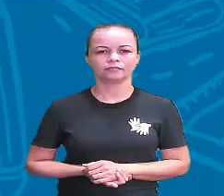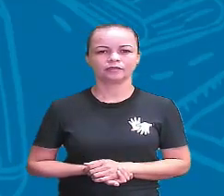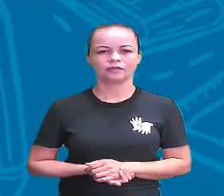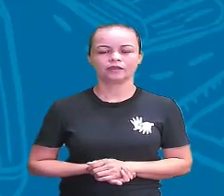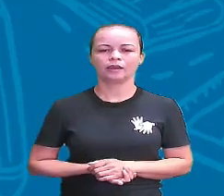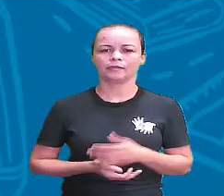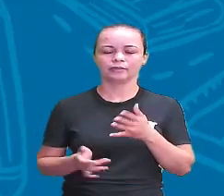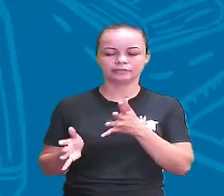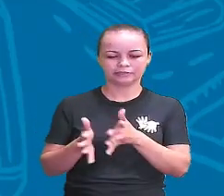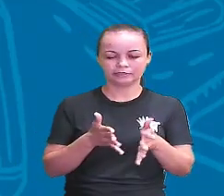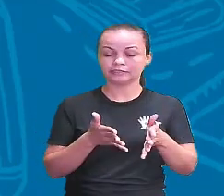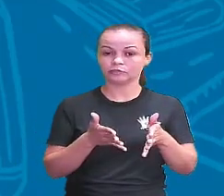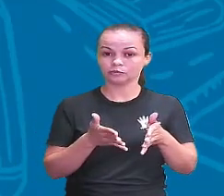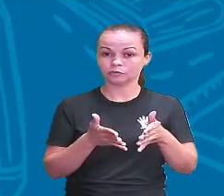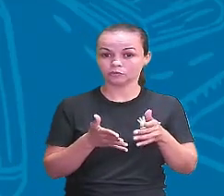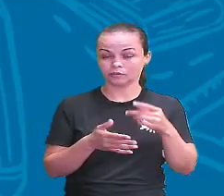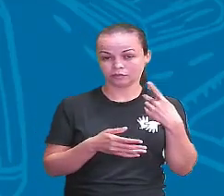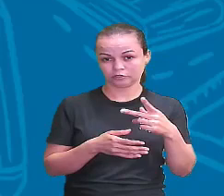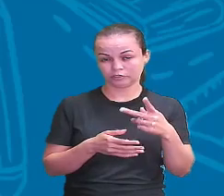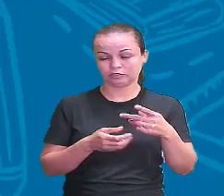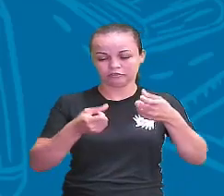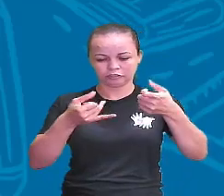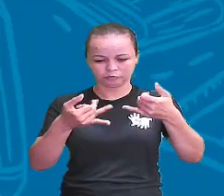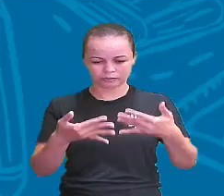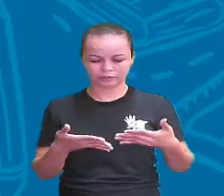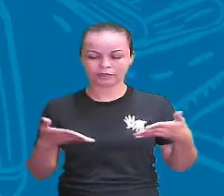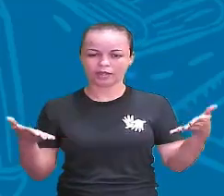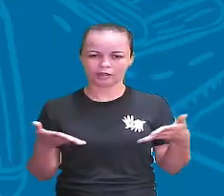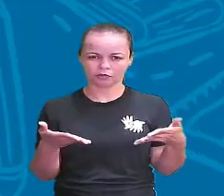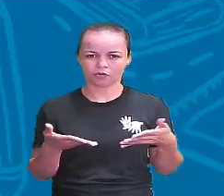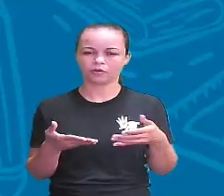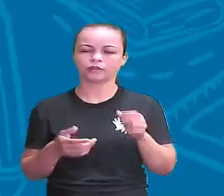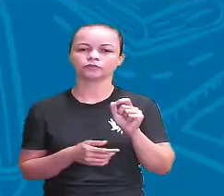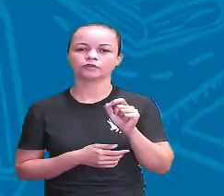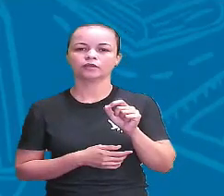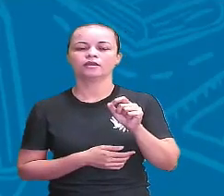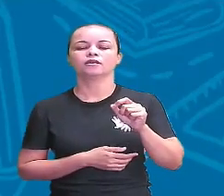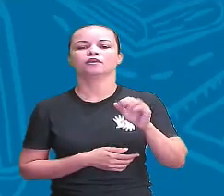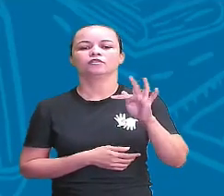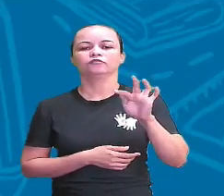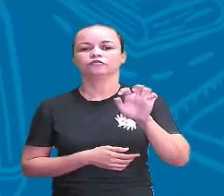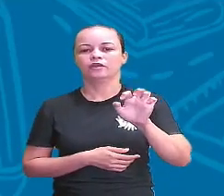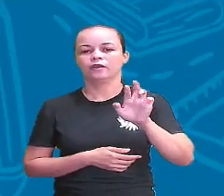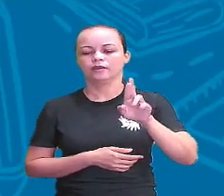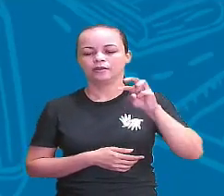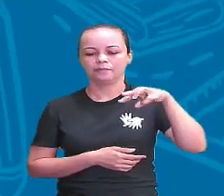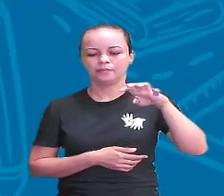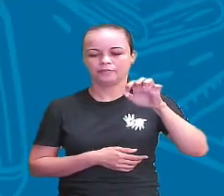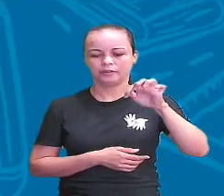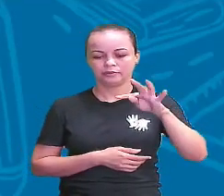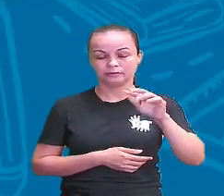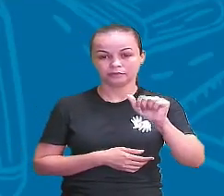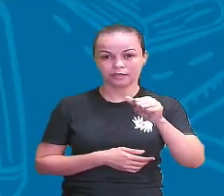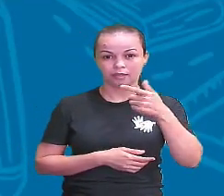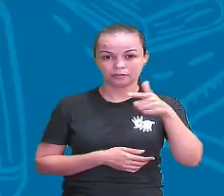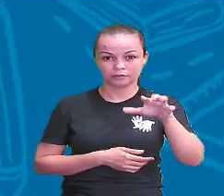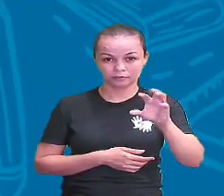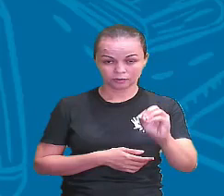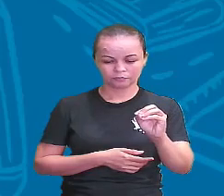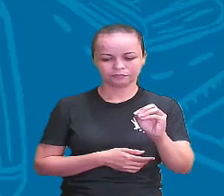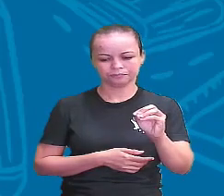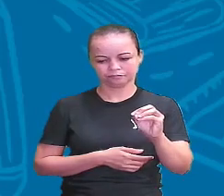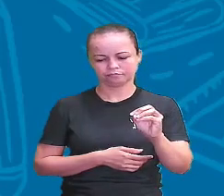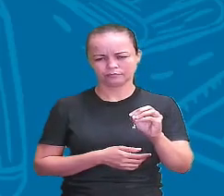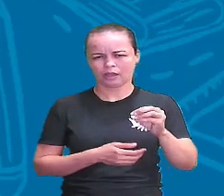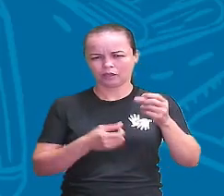gente sim, agora sim, a gente vai falar um pouquinho da fermentação. E aí, quando eu falo de fermentação, lembra-se